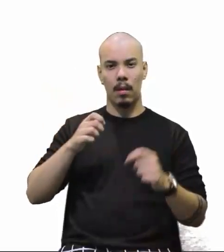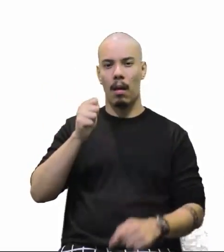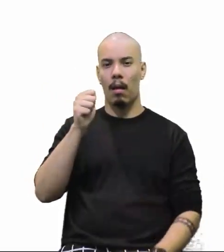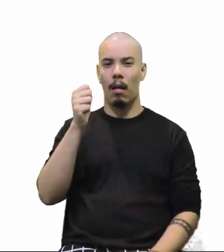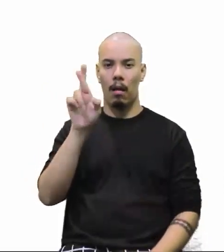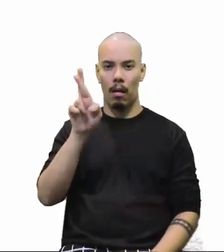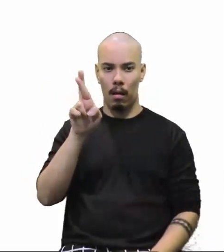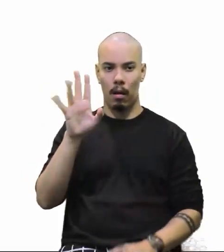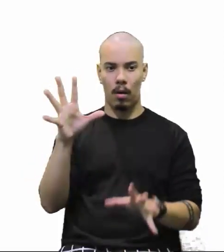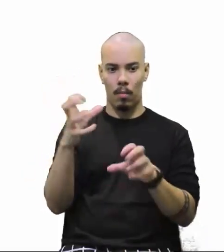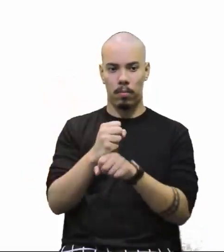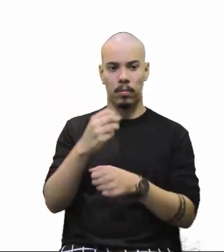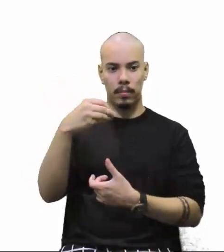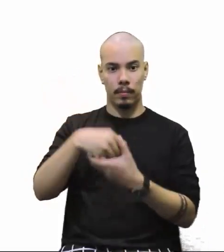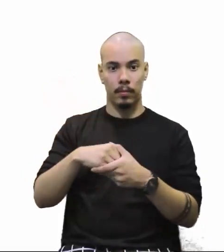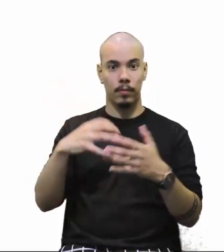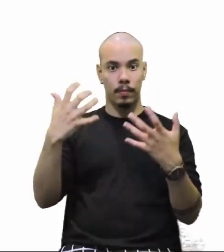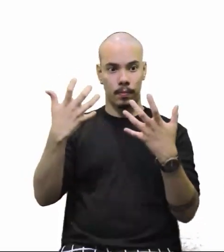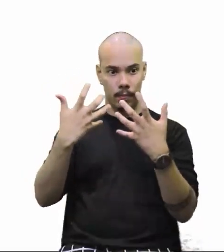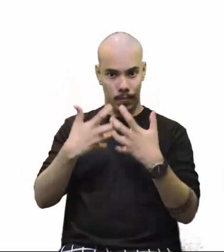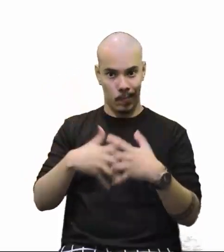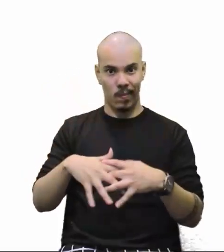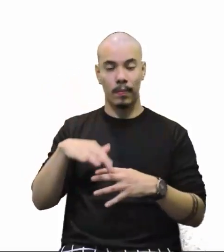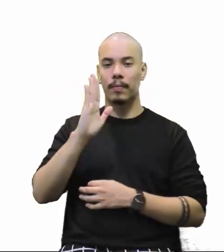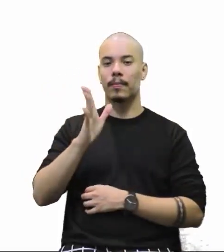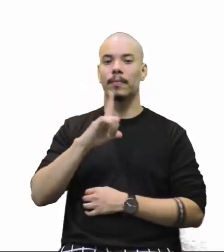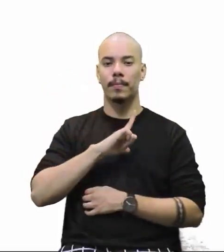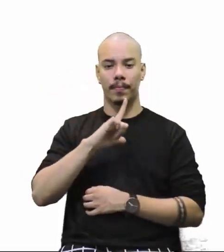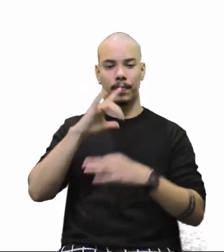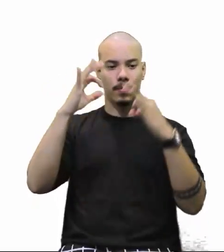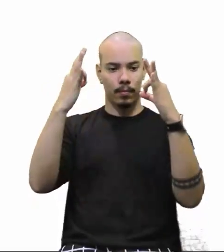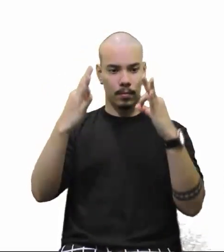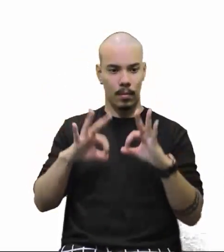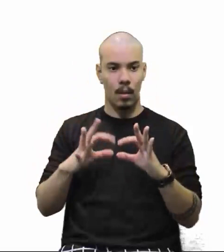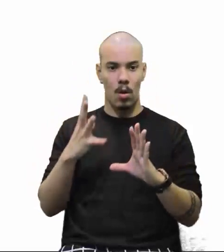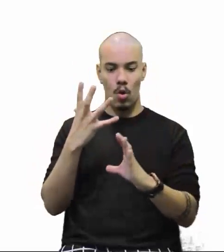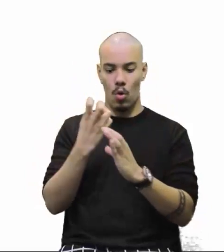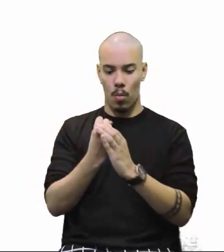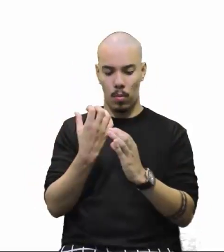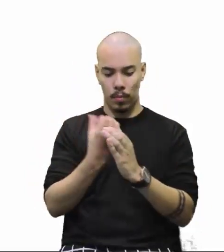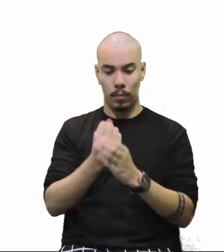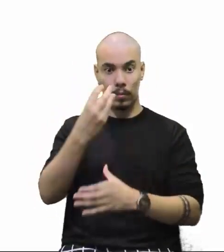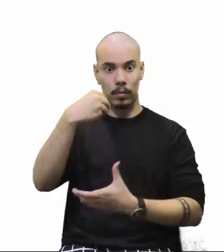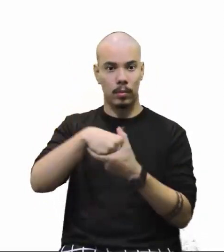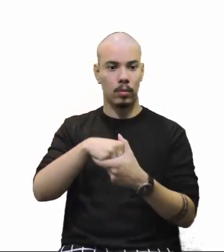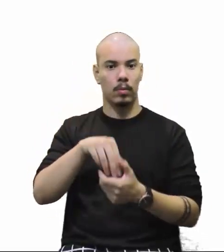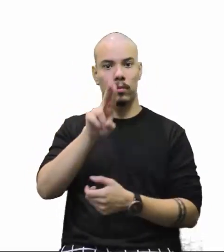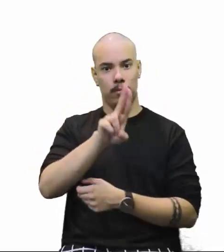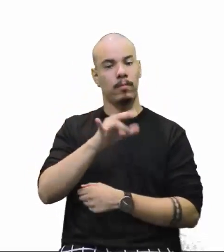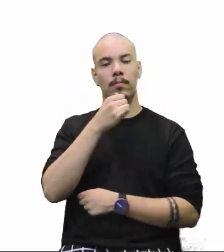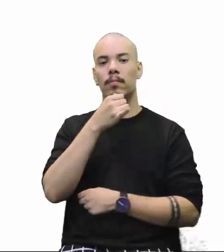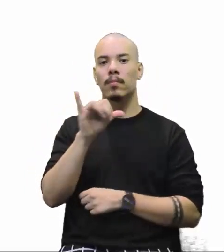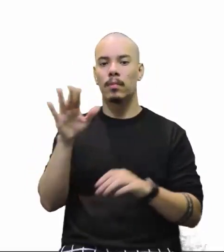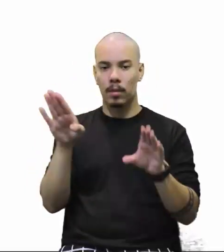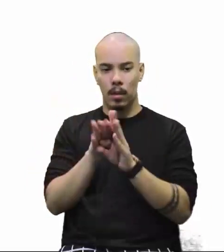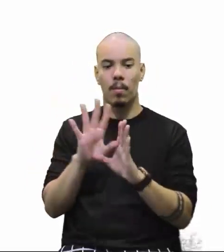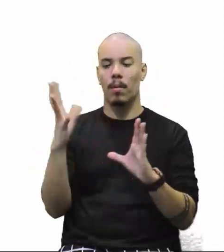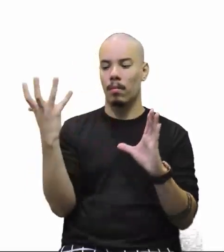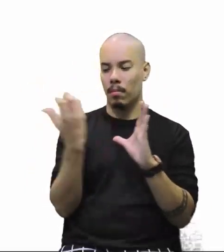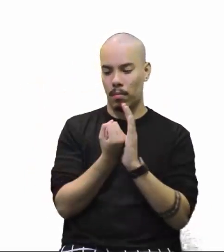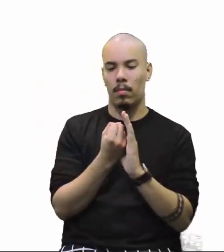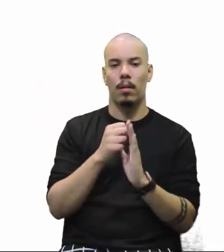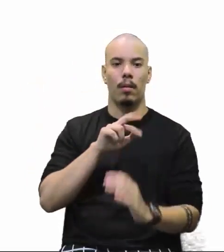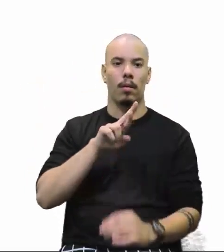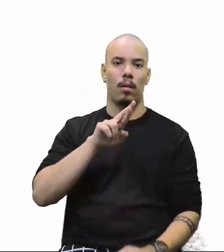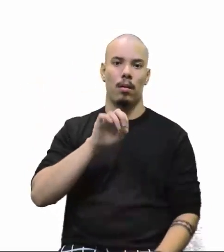Ar comprimido. Ela usa ar comprimido para funcionar. Já tem, com certeza, um compressor. O compressor vai utilizar energia, então é um receptor. Transformou energia elétrica